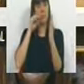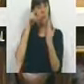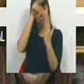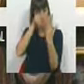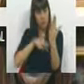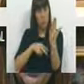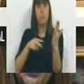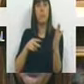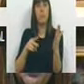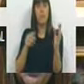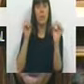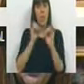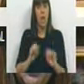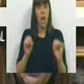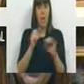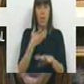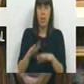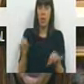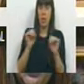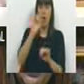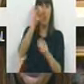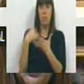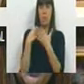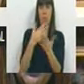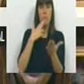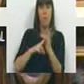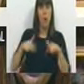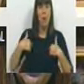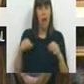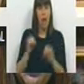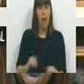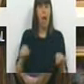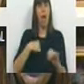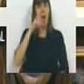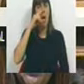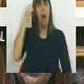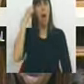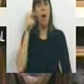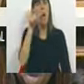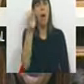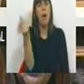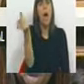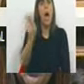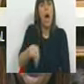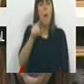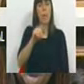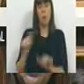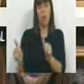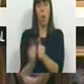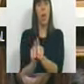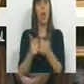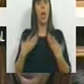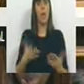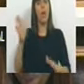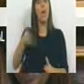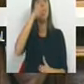Governo, é que não resta nada dos seus contributos próprios. Nós lembramos como é que o senhor apareceu ao lado do